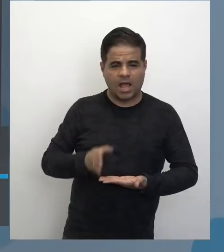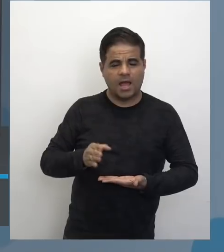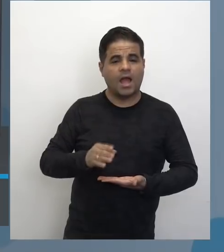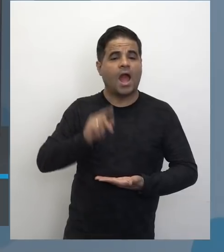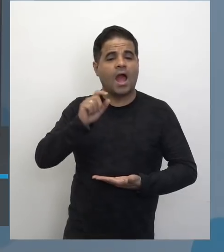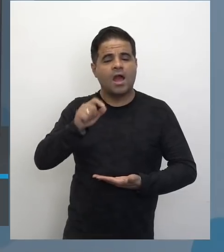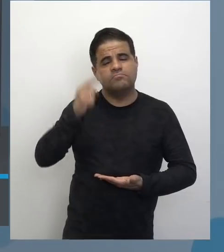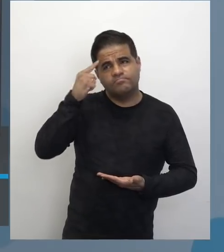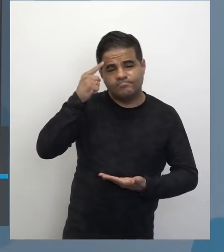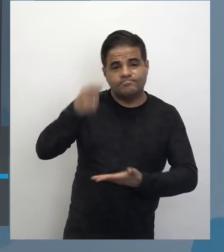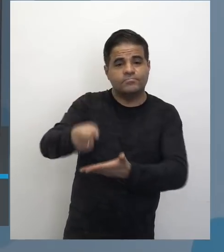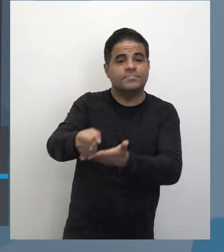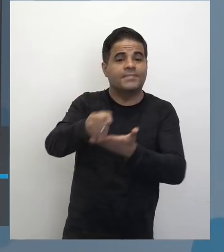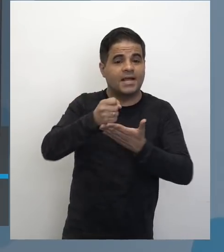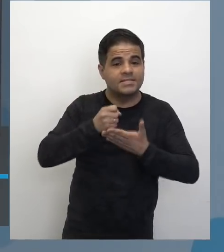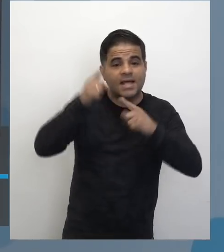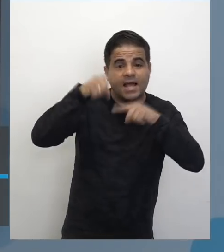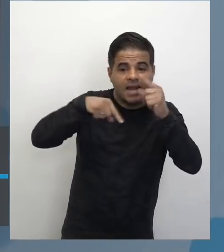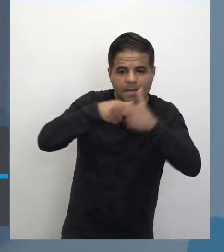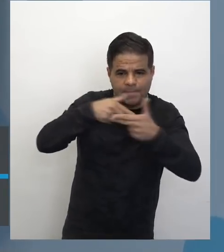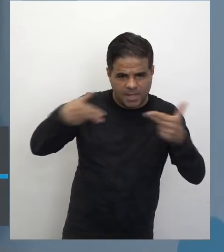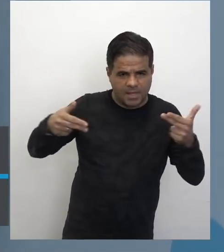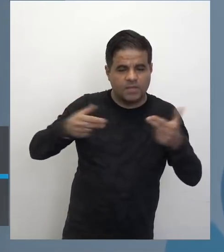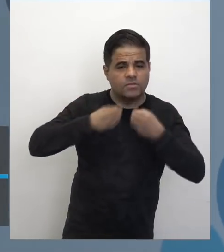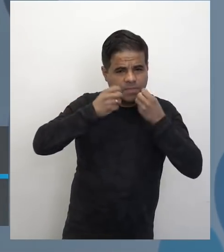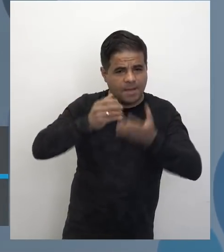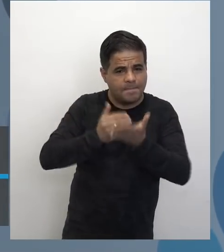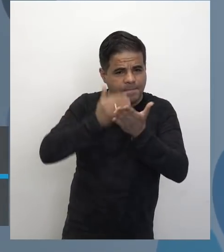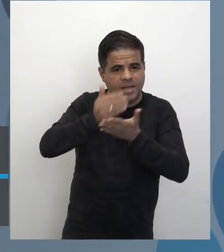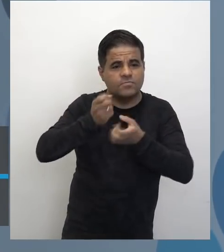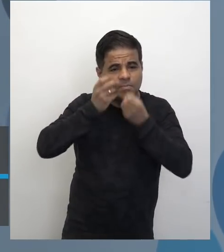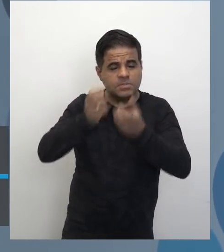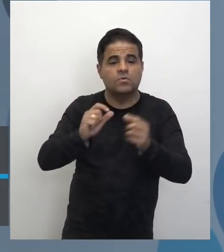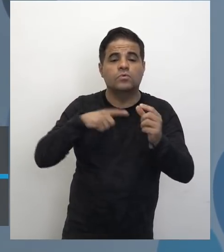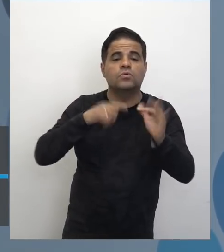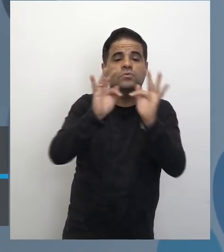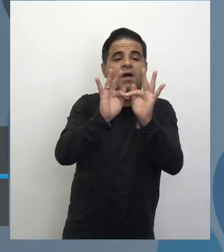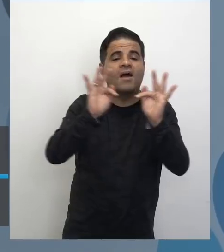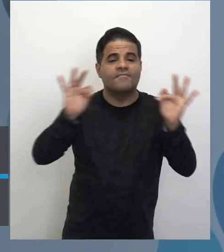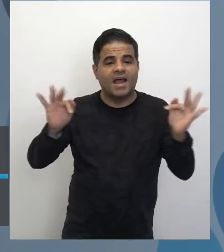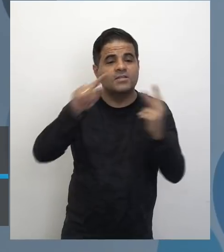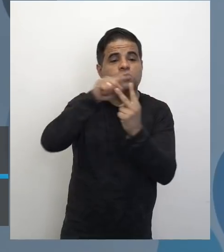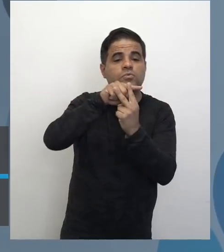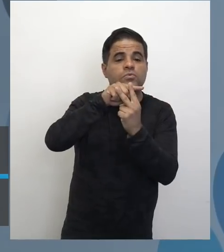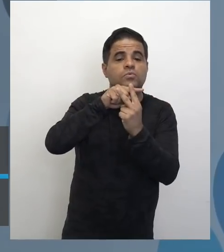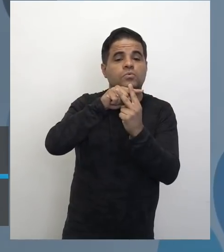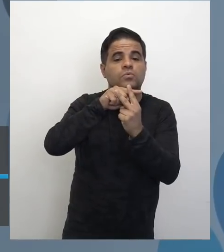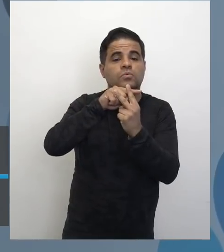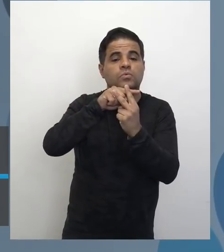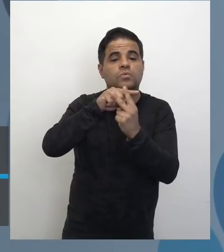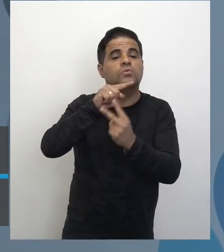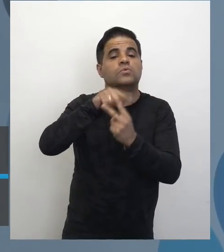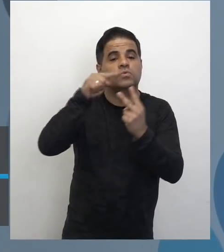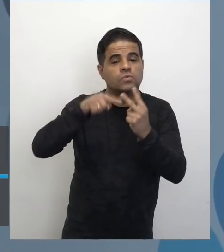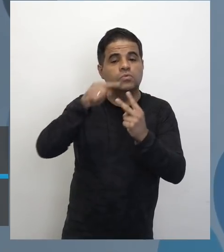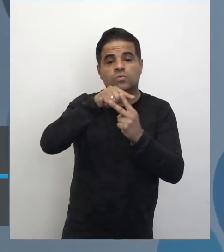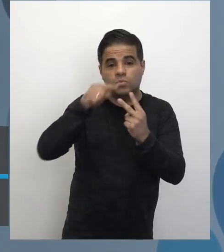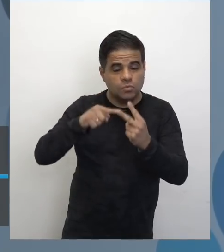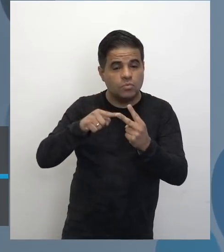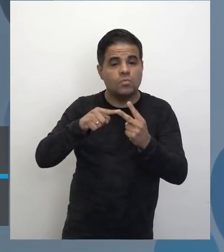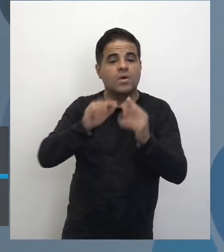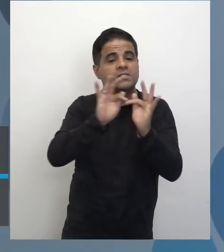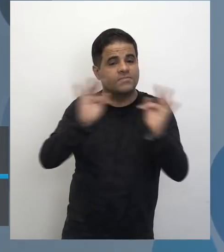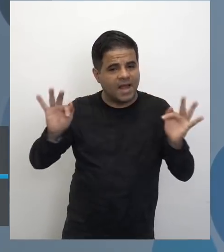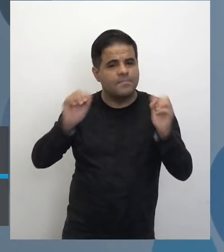Quando a gente vai trazendo o elemento do composto, porque esse composto eu trouxe uma frase composta aqui com, vamos dizer, com 2 afirmações. Pode